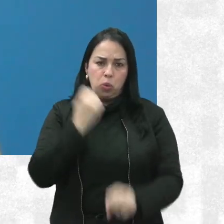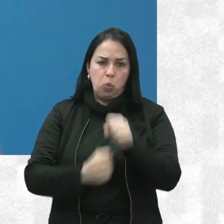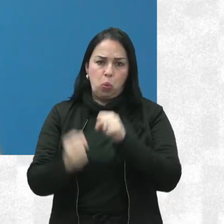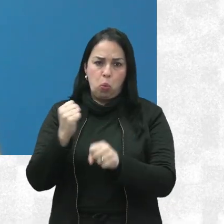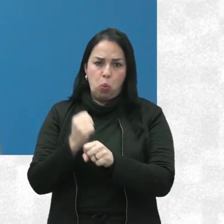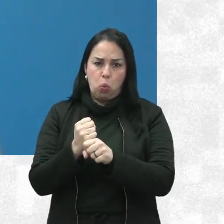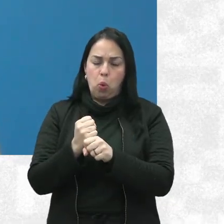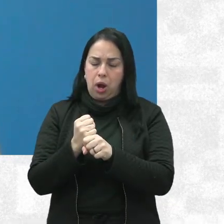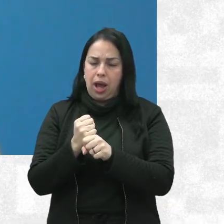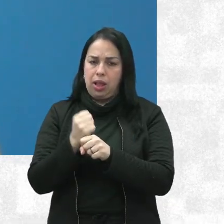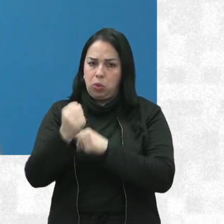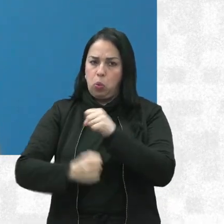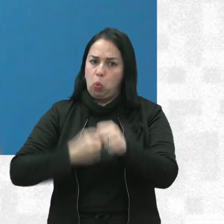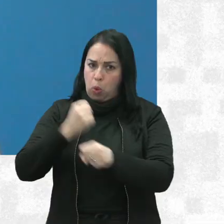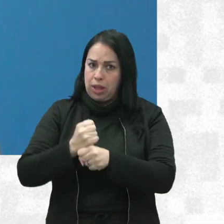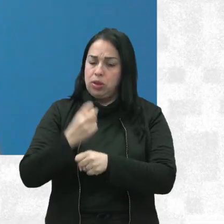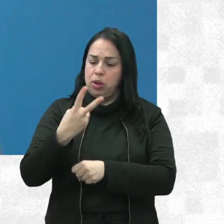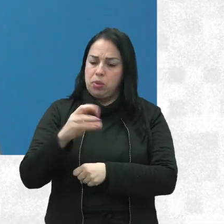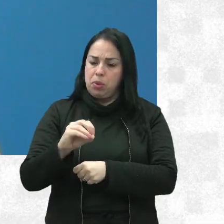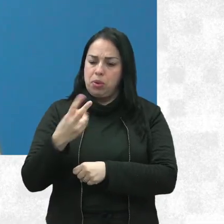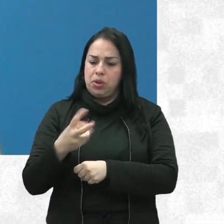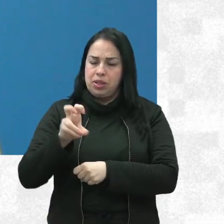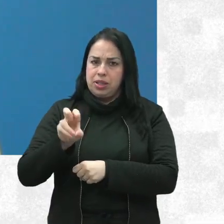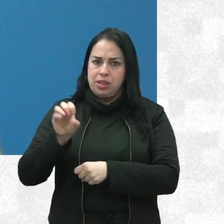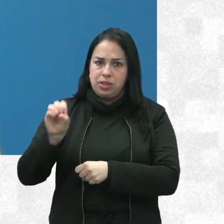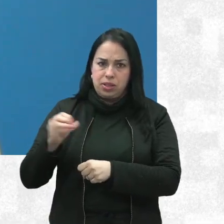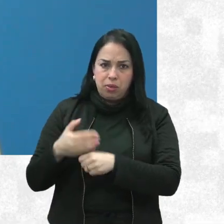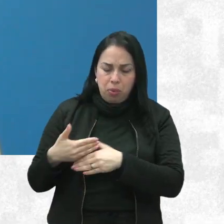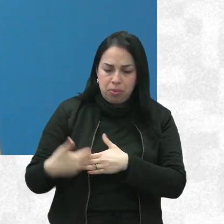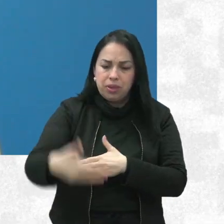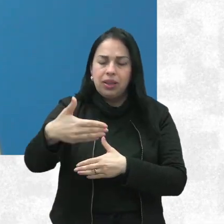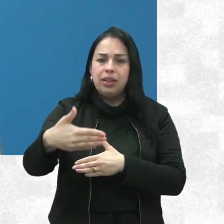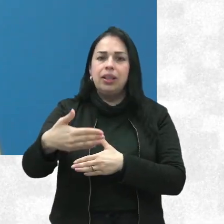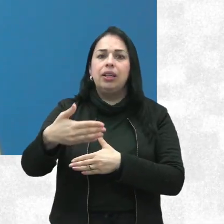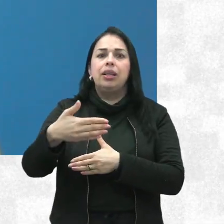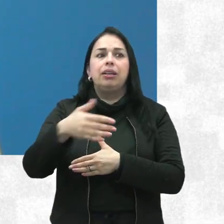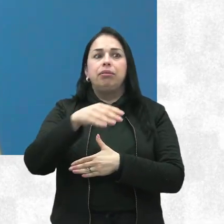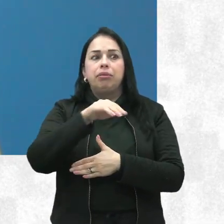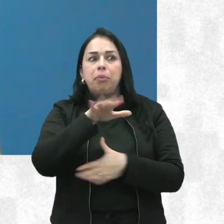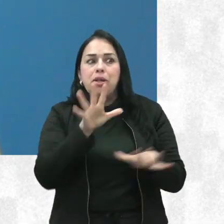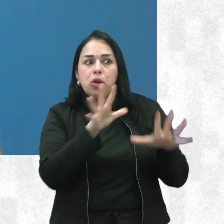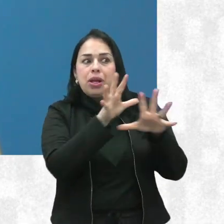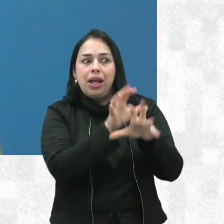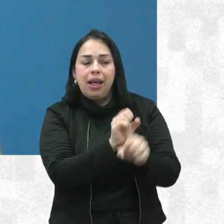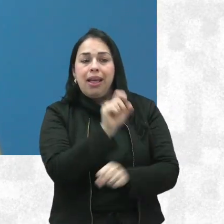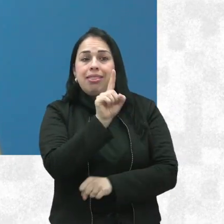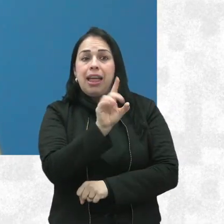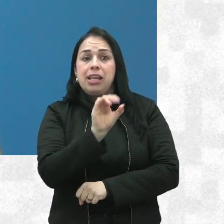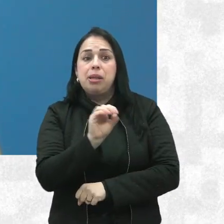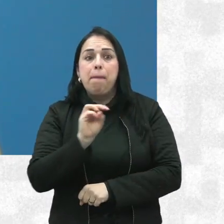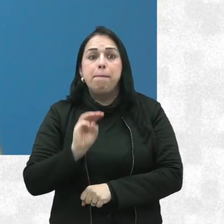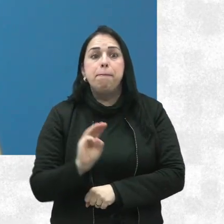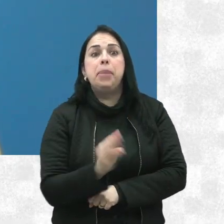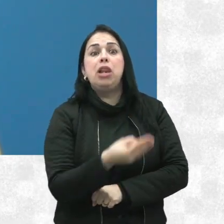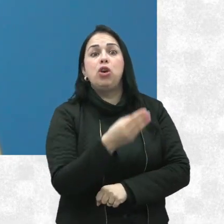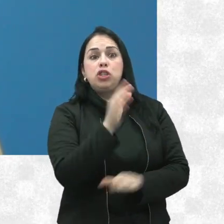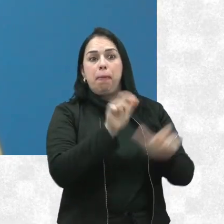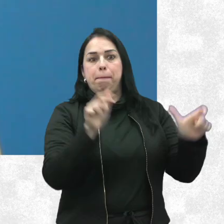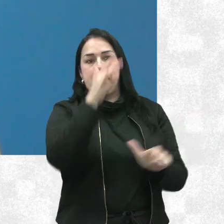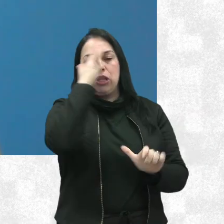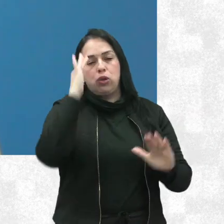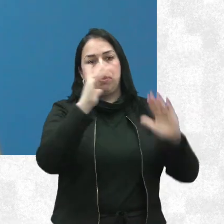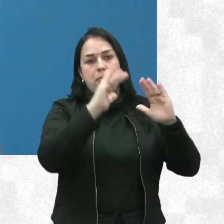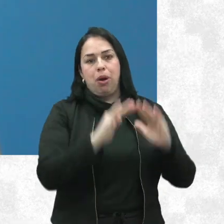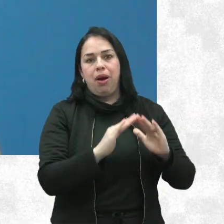até 2050 nós vamos ter aí mais de 10 bilhões de bocas para alimentar no mundo. E o